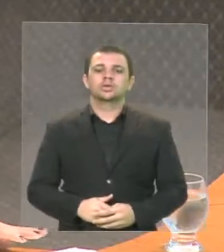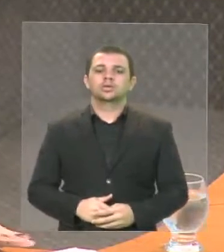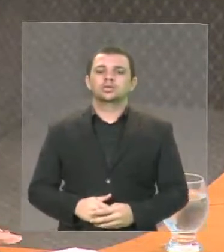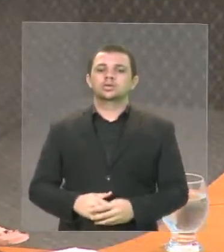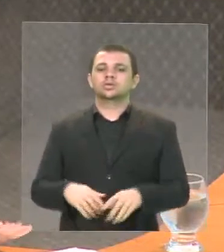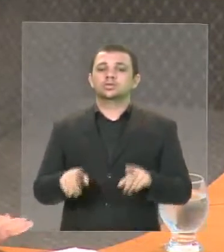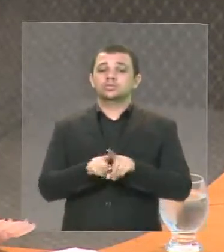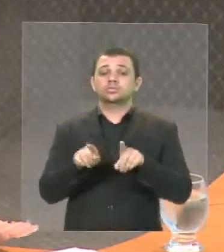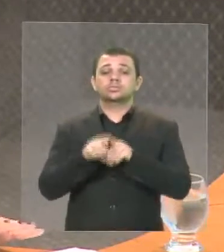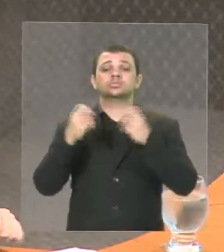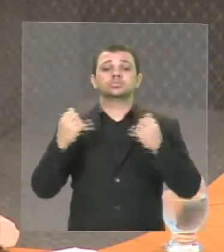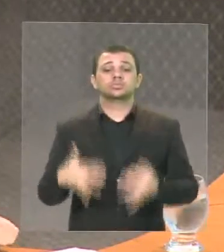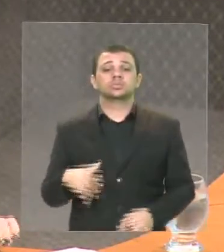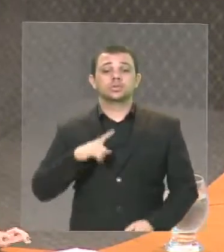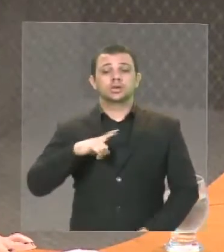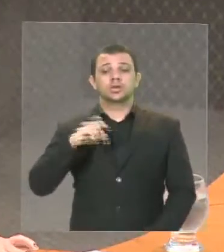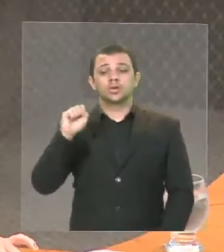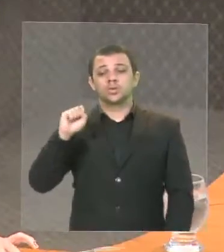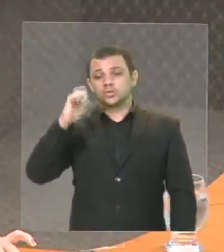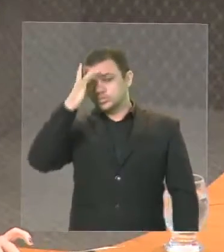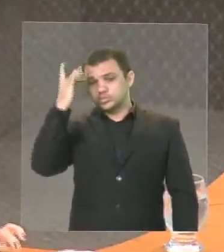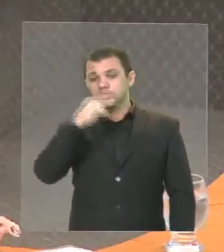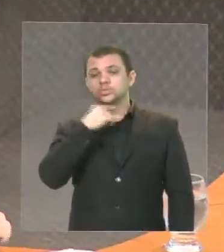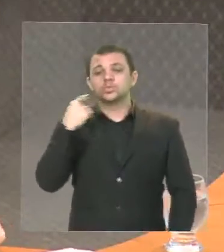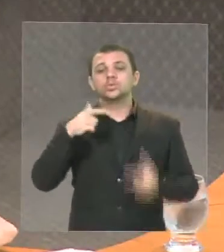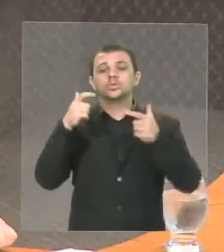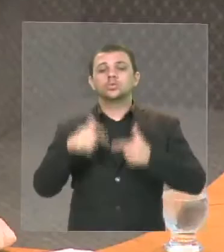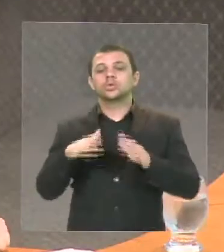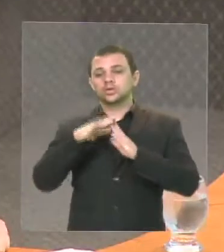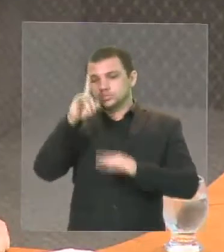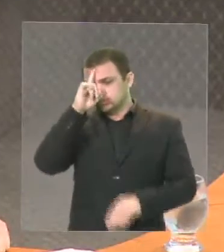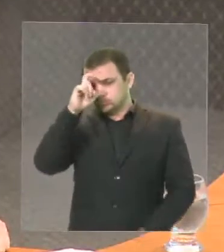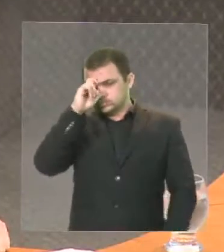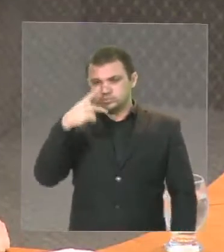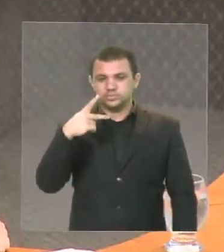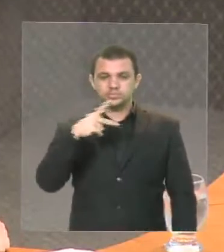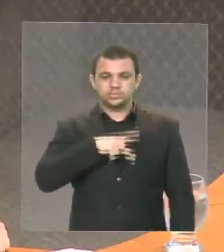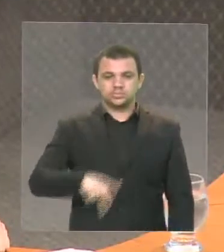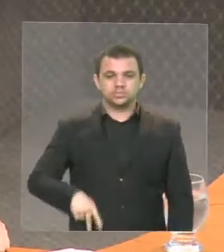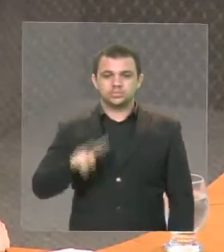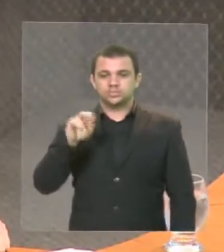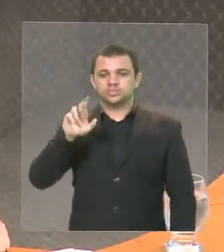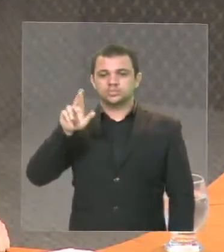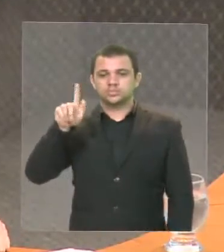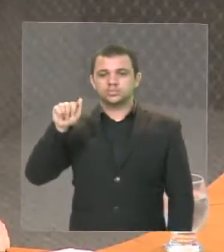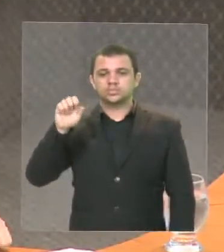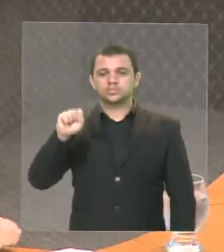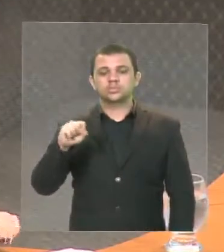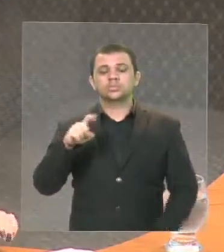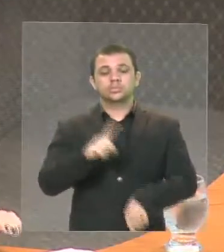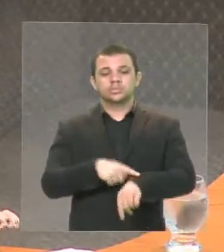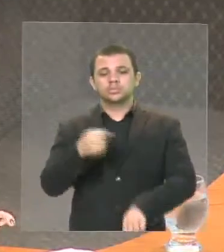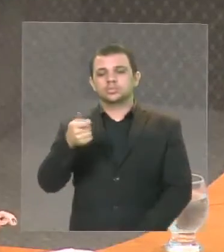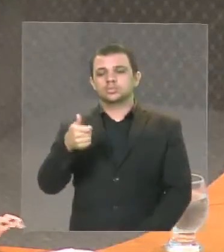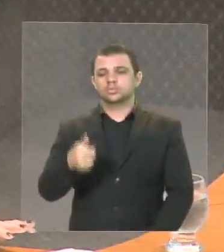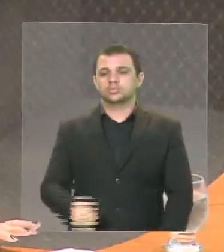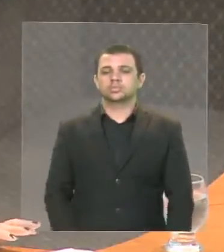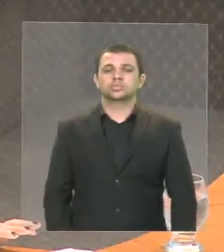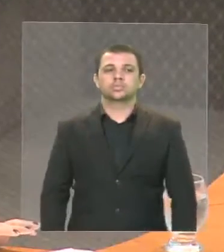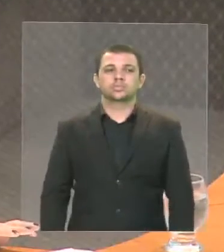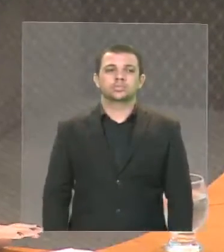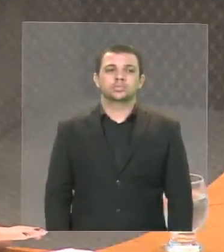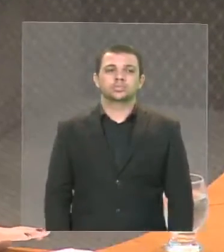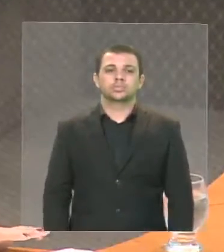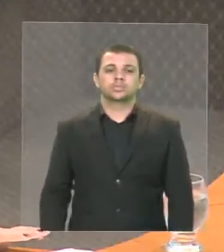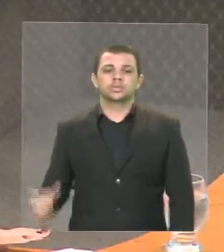sobre as 8 mortes que ocorreram no Hospital Presidente Vargas num curto espaço de tempo. 3